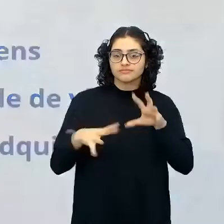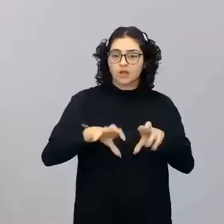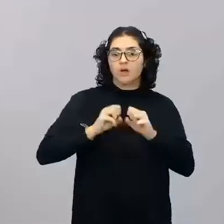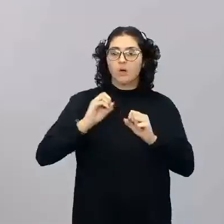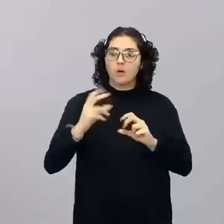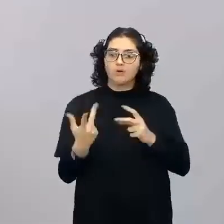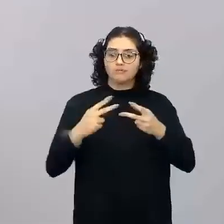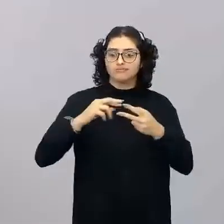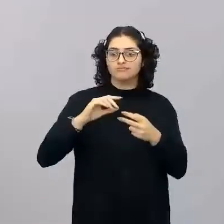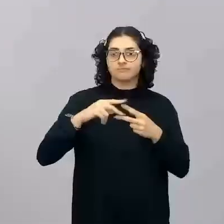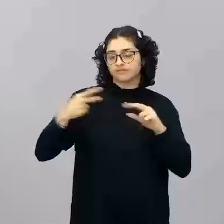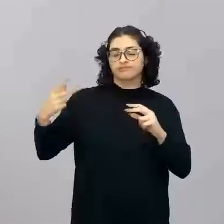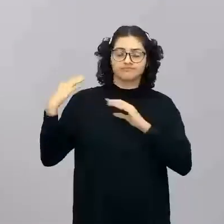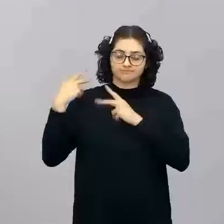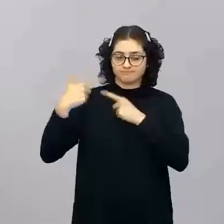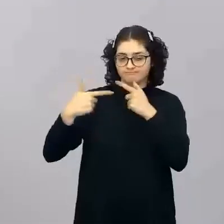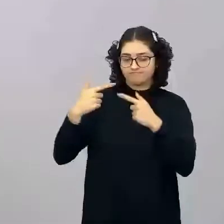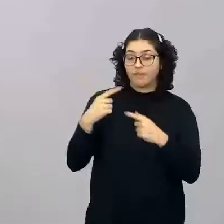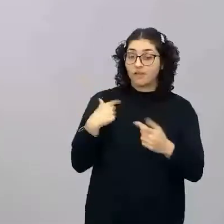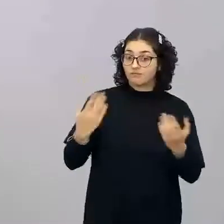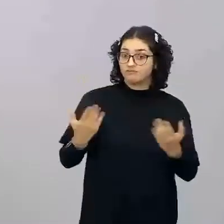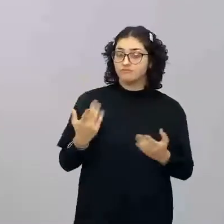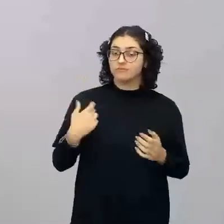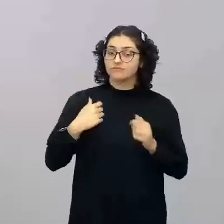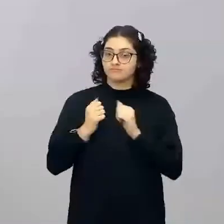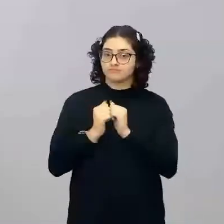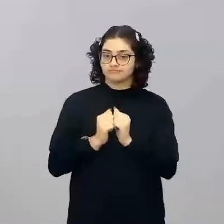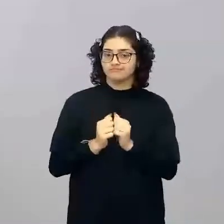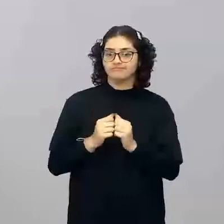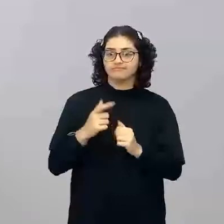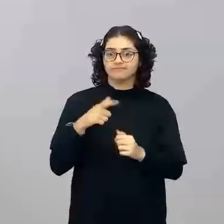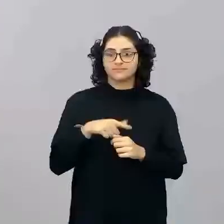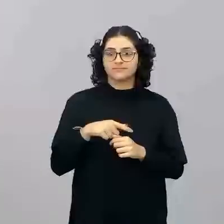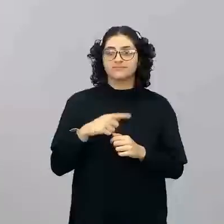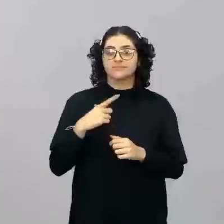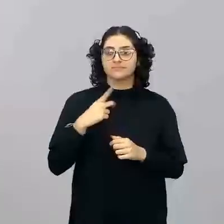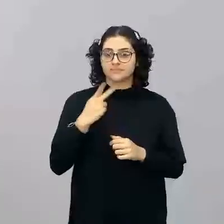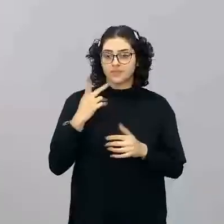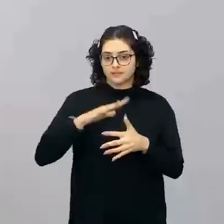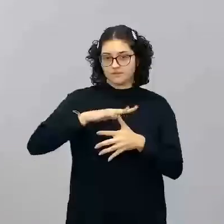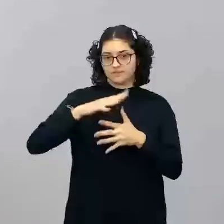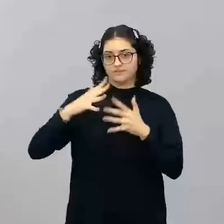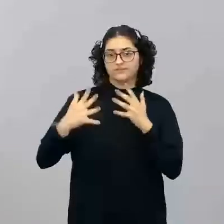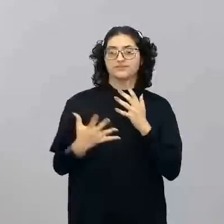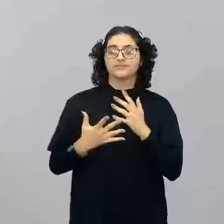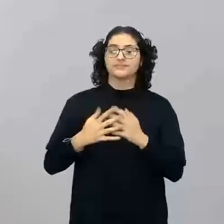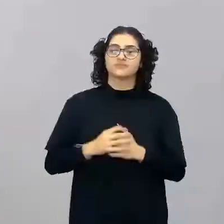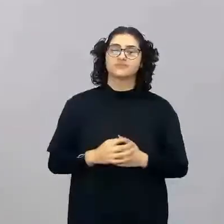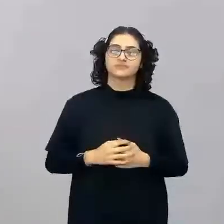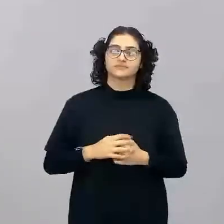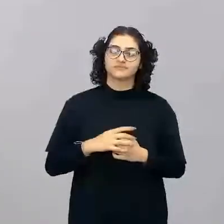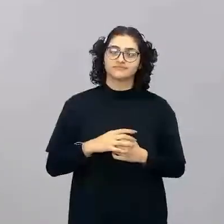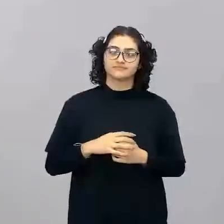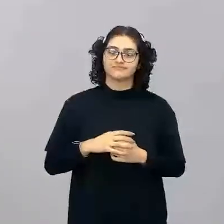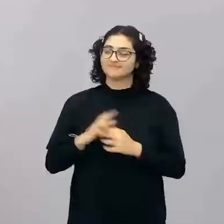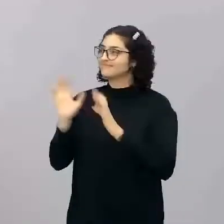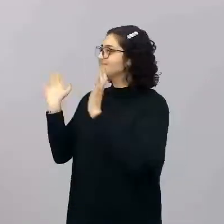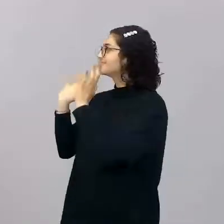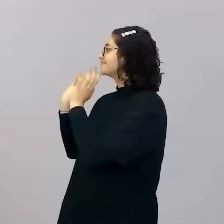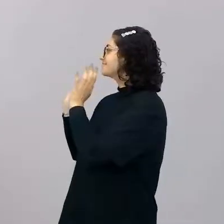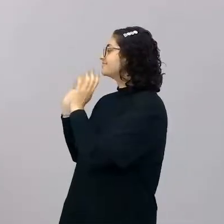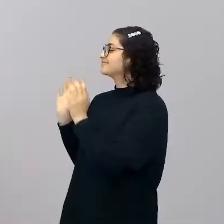E, hoje estou aqui também na companhia do nosso pessoal de Libras. Meninas, sejam